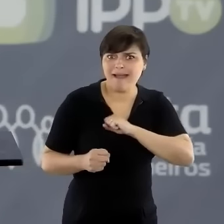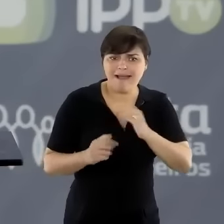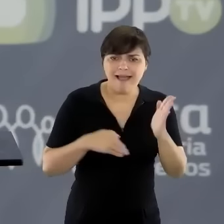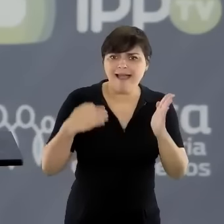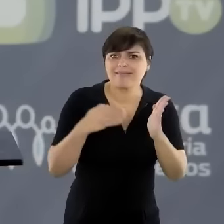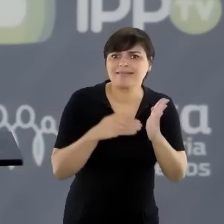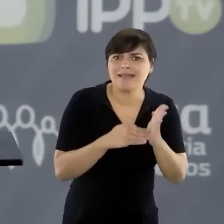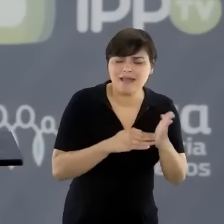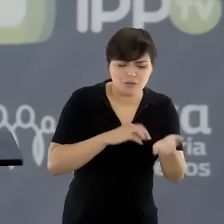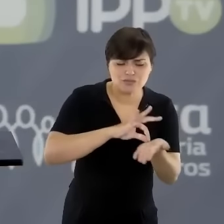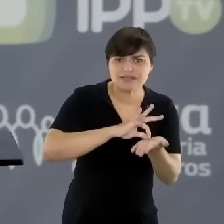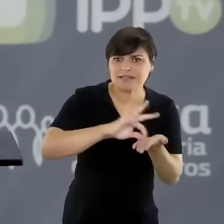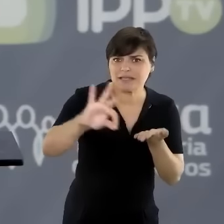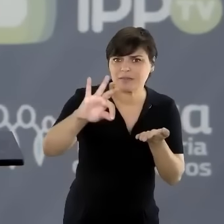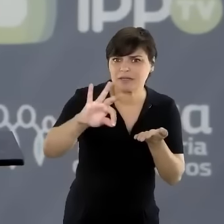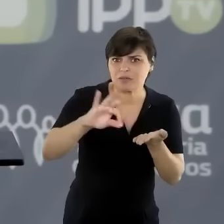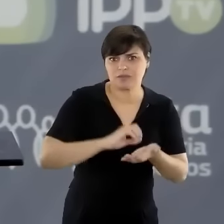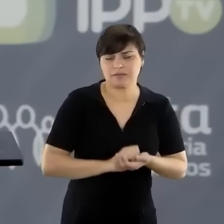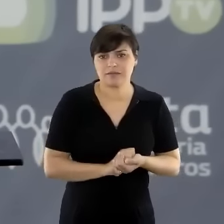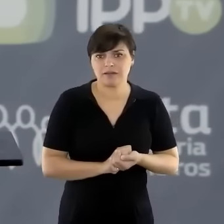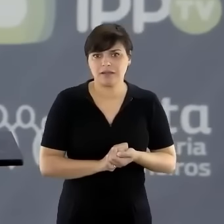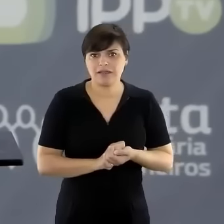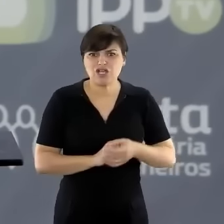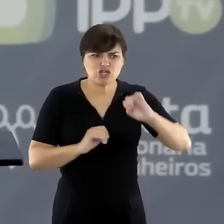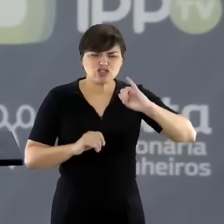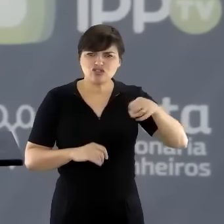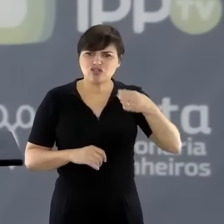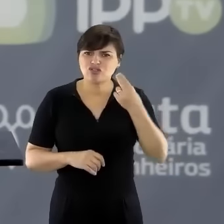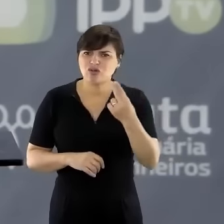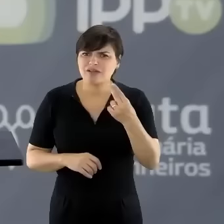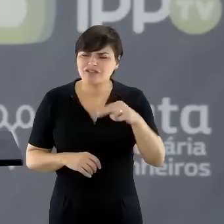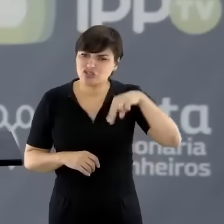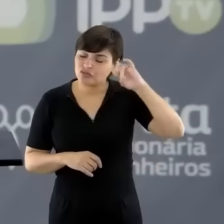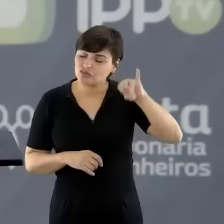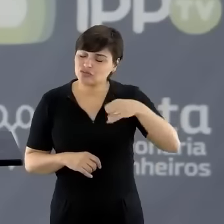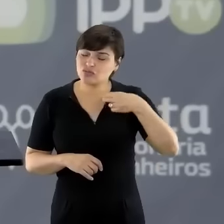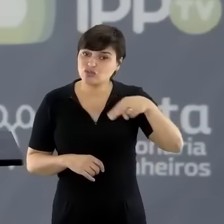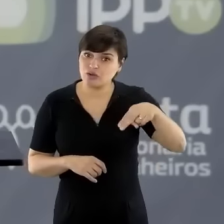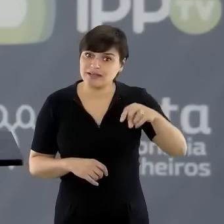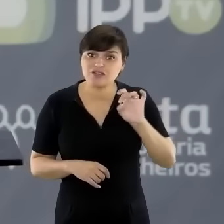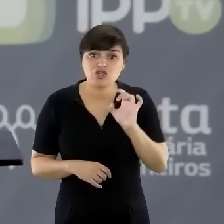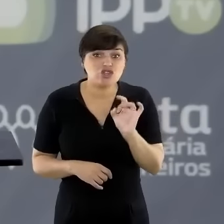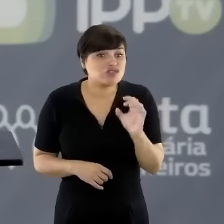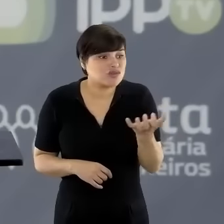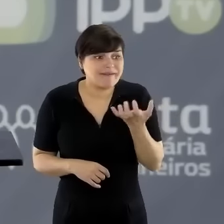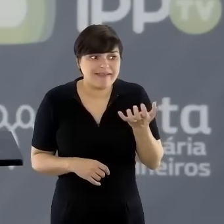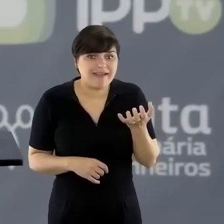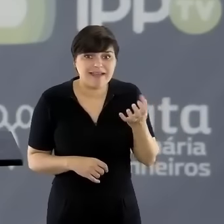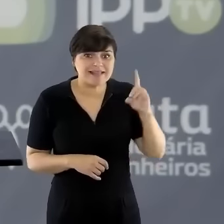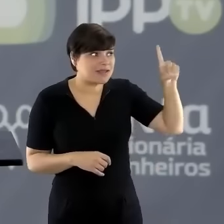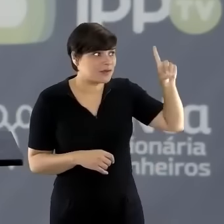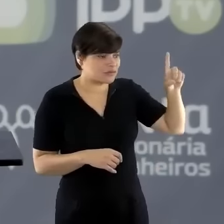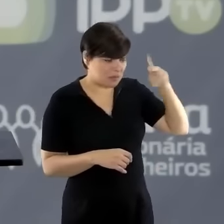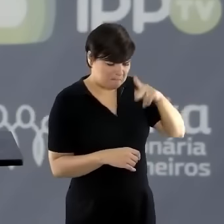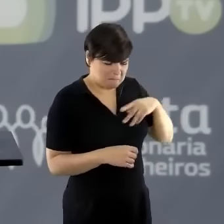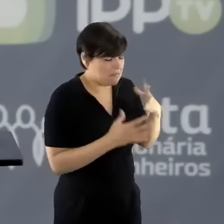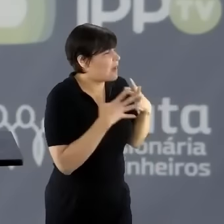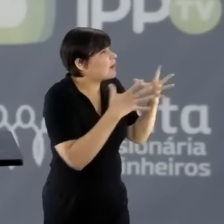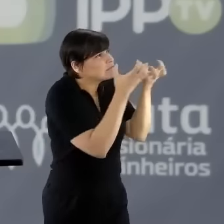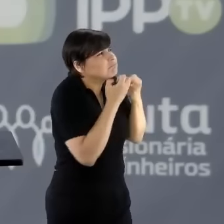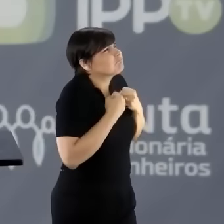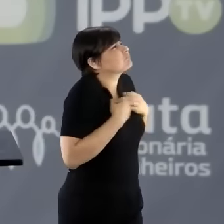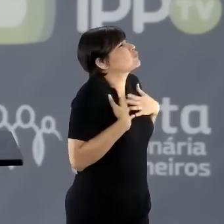pro seu povo ele quer Deus PR sua nação Tem gente que só consegue amar os iguais só consegue amar